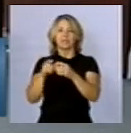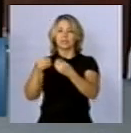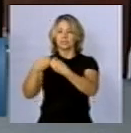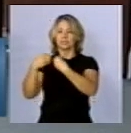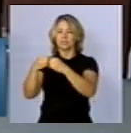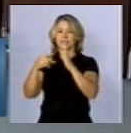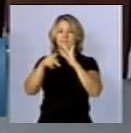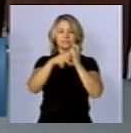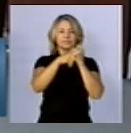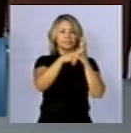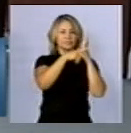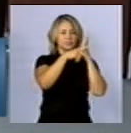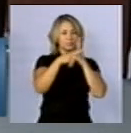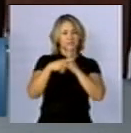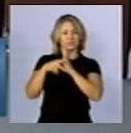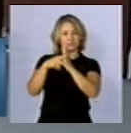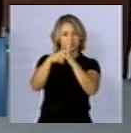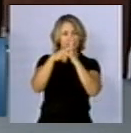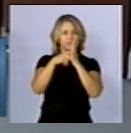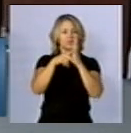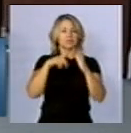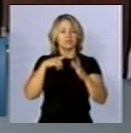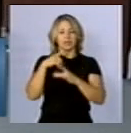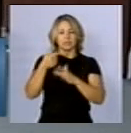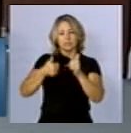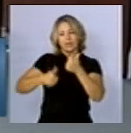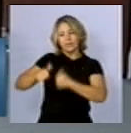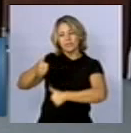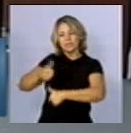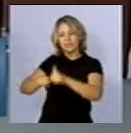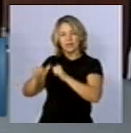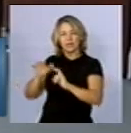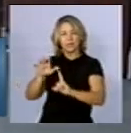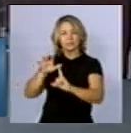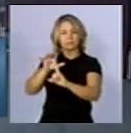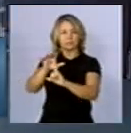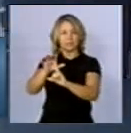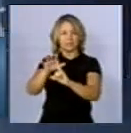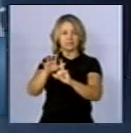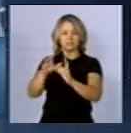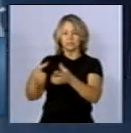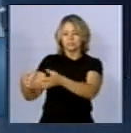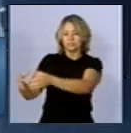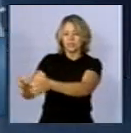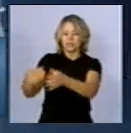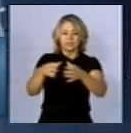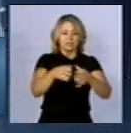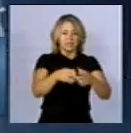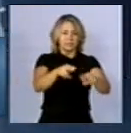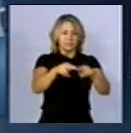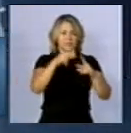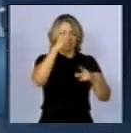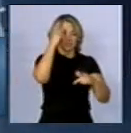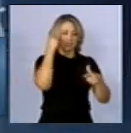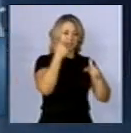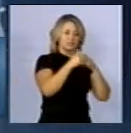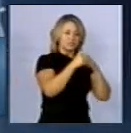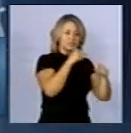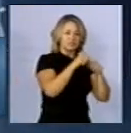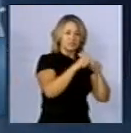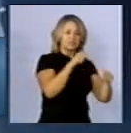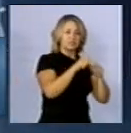Brasil com o objetivo de avaliar o impacto dessas unidades sobre os trabalhadores